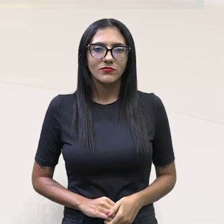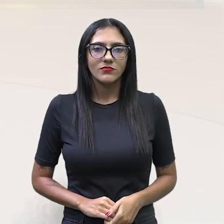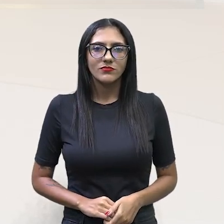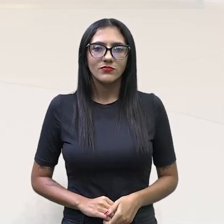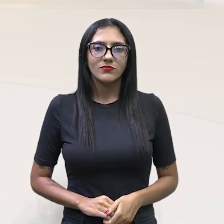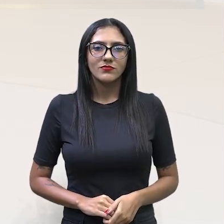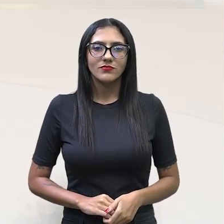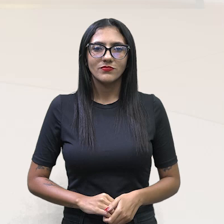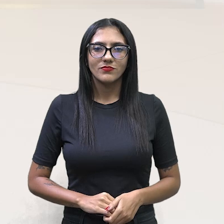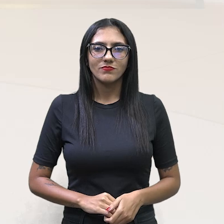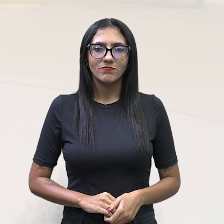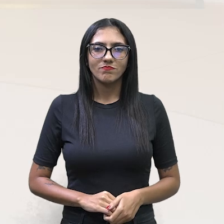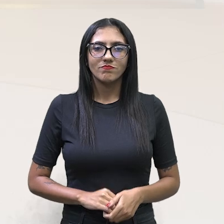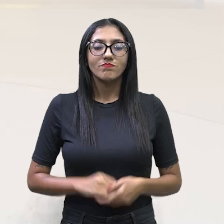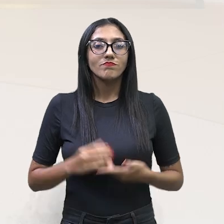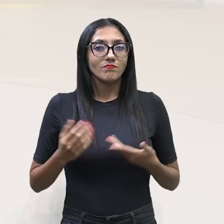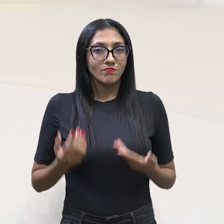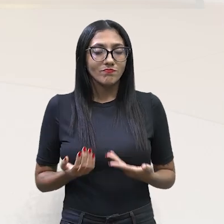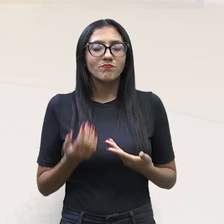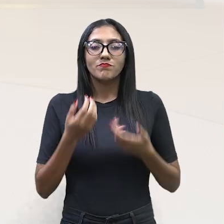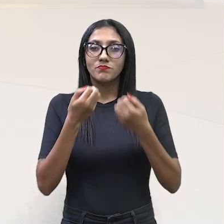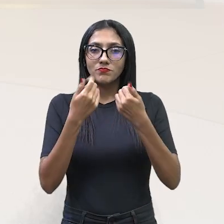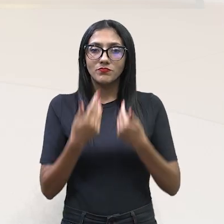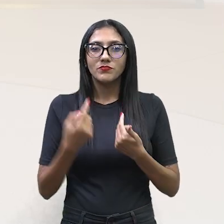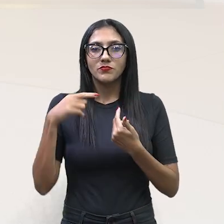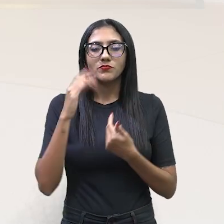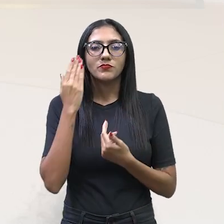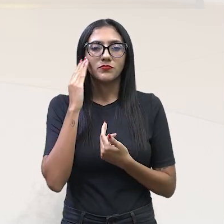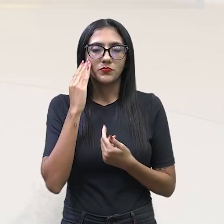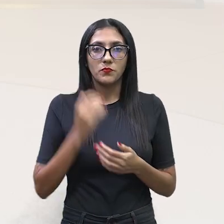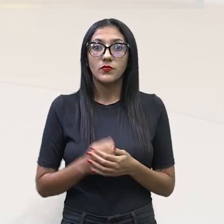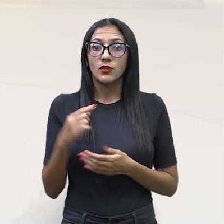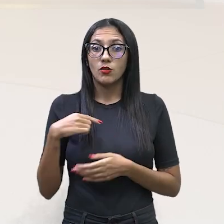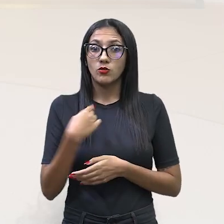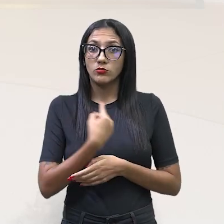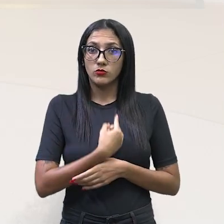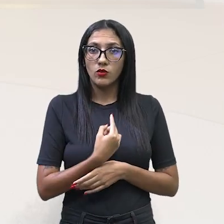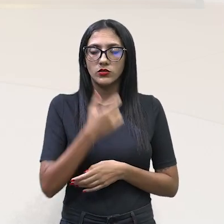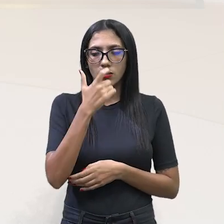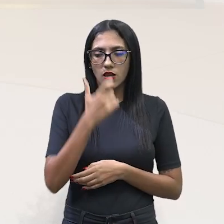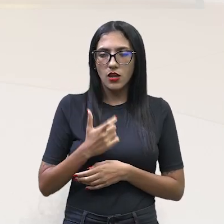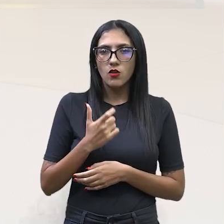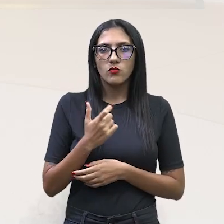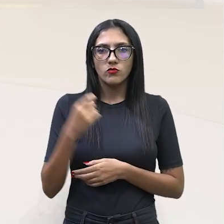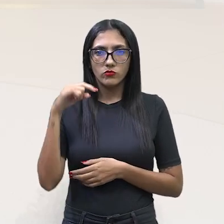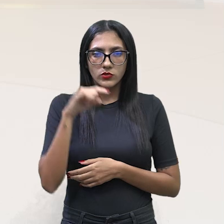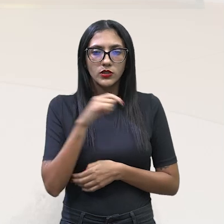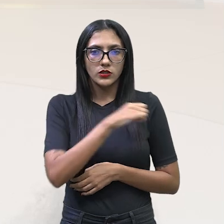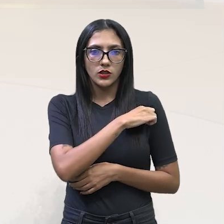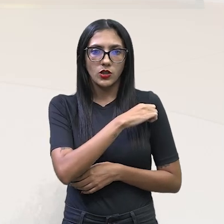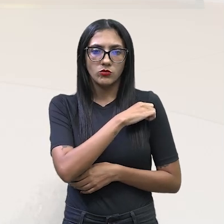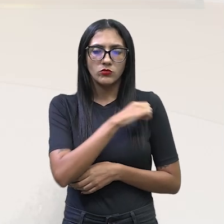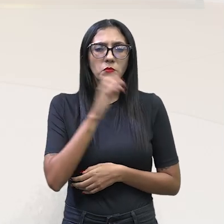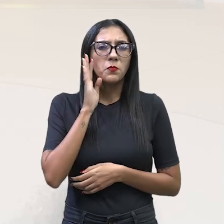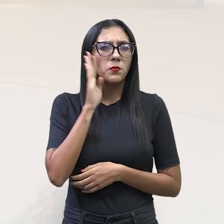quê, né? Eu quero dizer uma coisa para você, pessoal, que precisamos estar, nós, eu, você, principalmente os jovens,